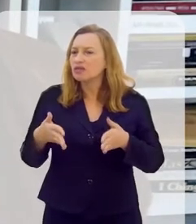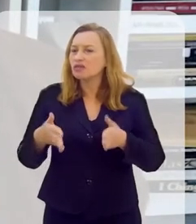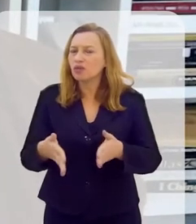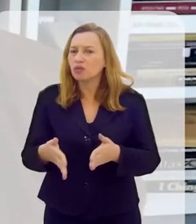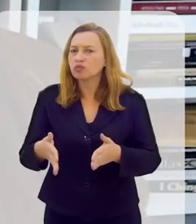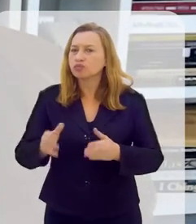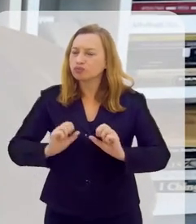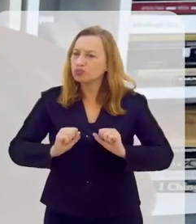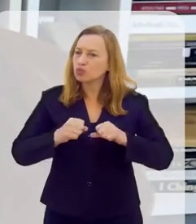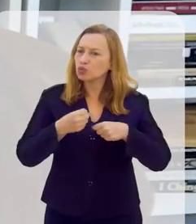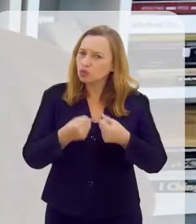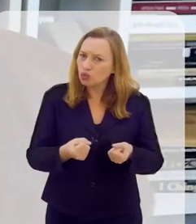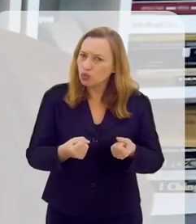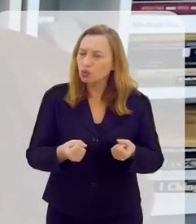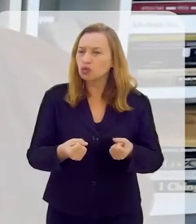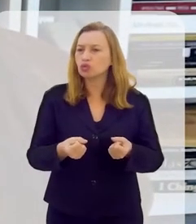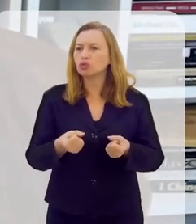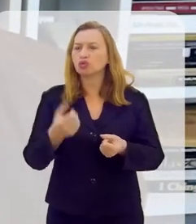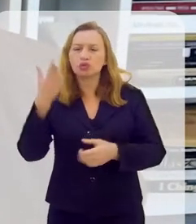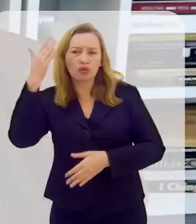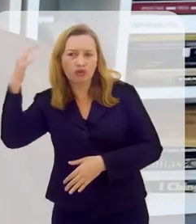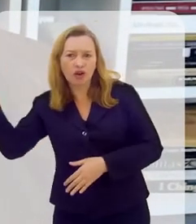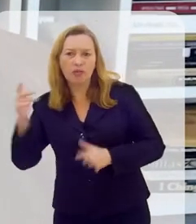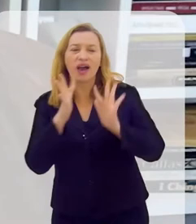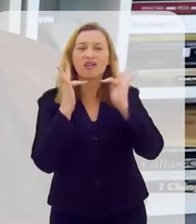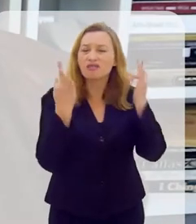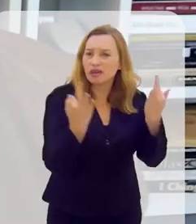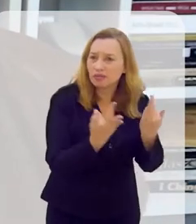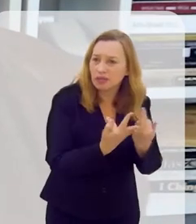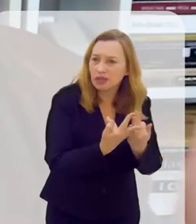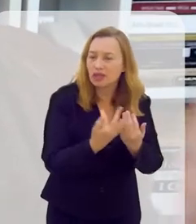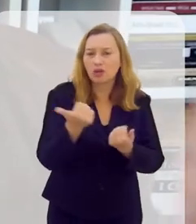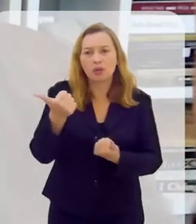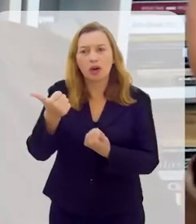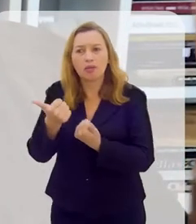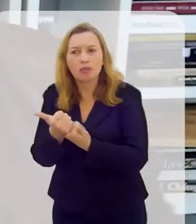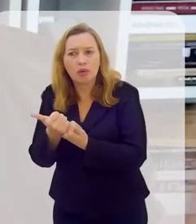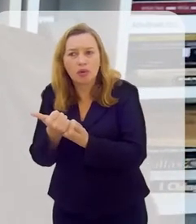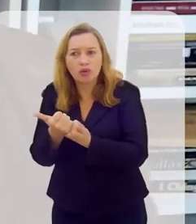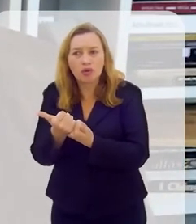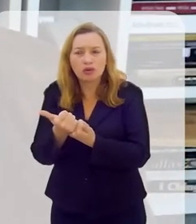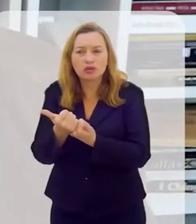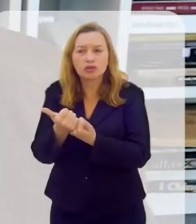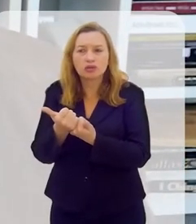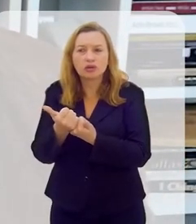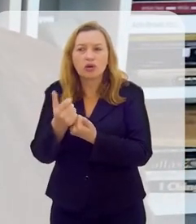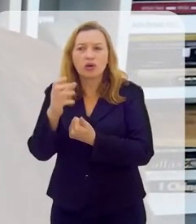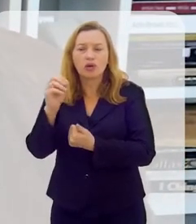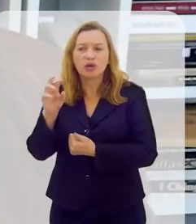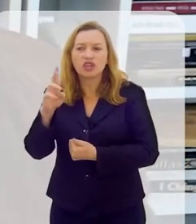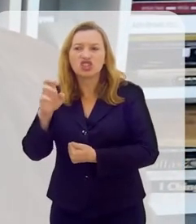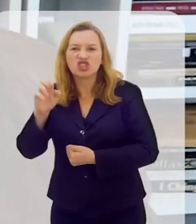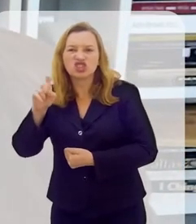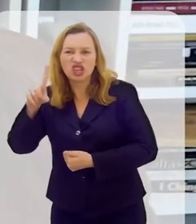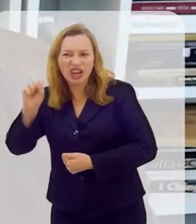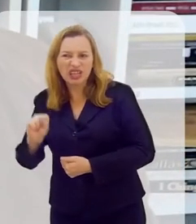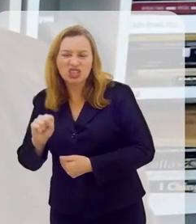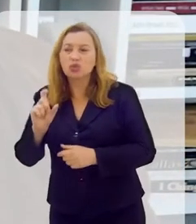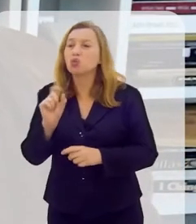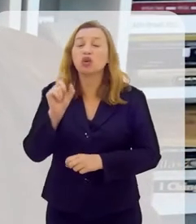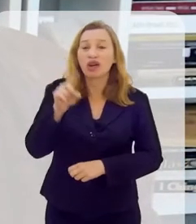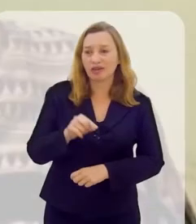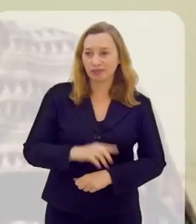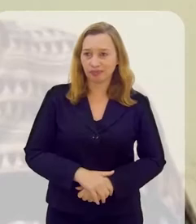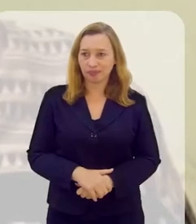além, evidentemente, do seu esforço, mas a família, ao apoio lá dos lá de cima, dos orixás, a que